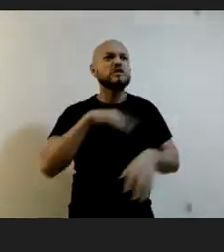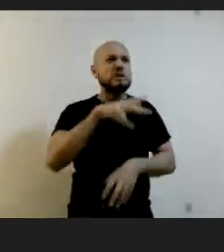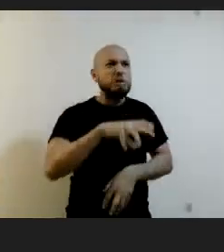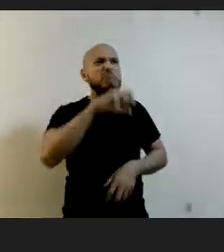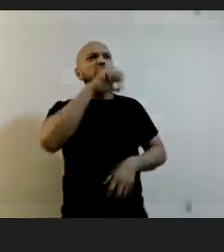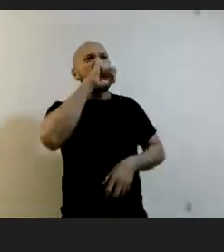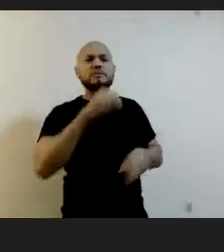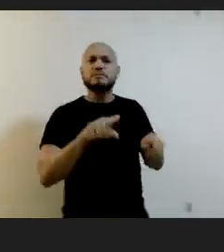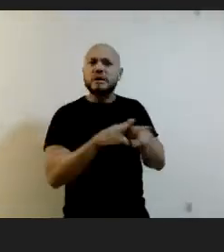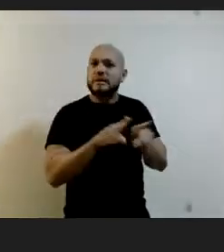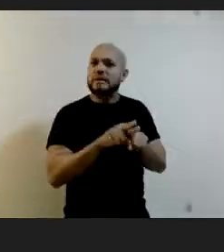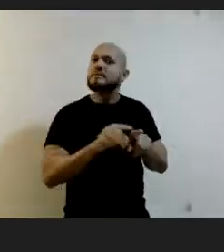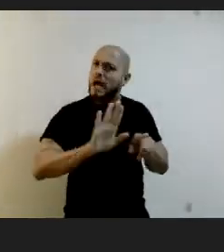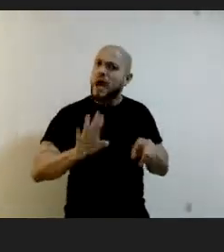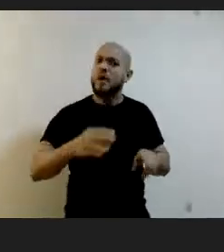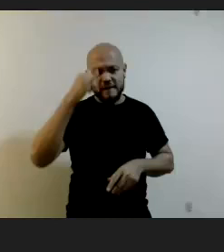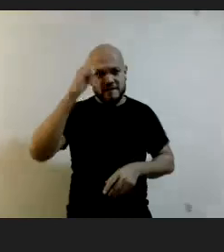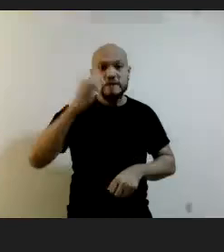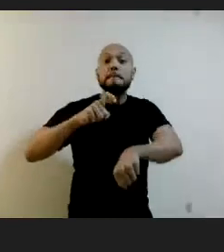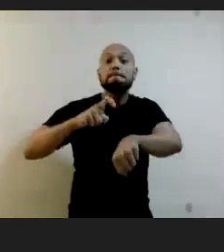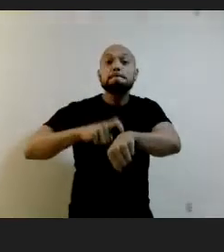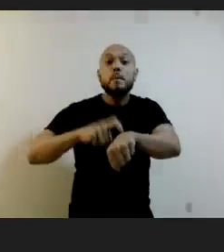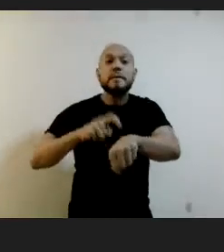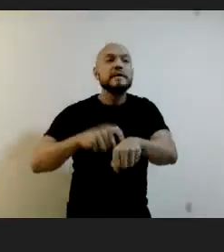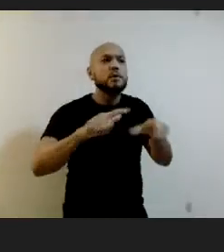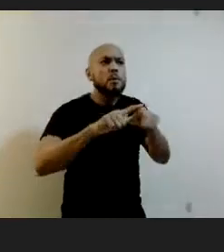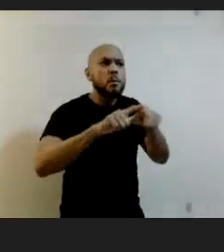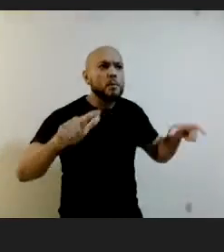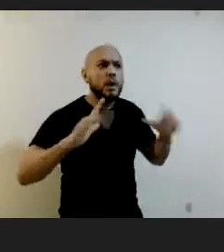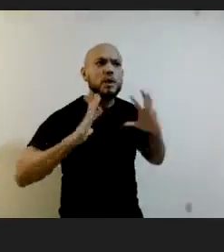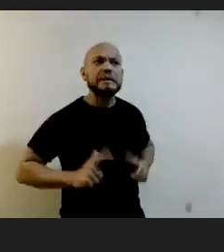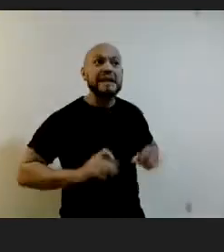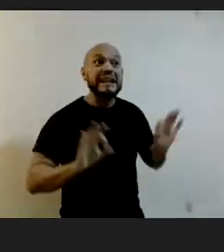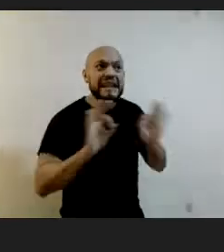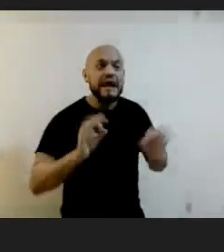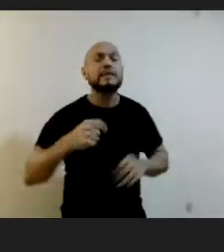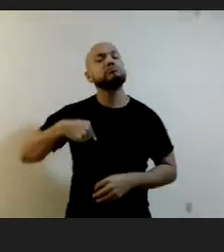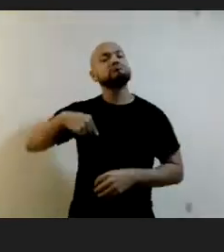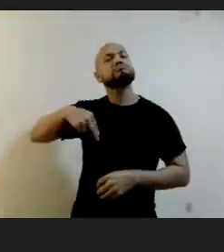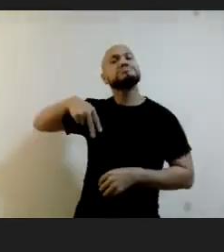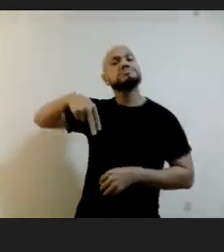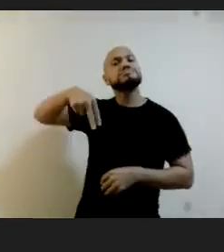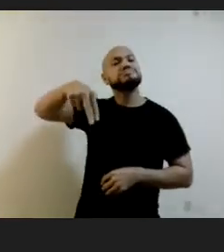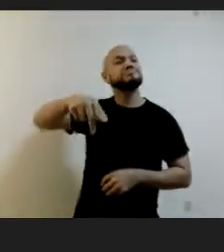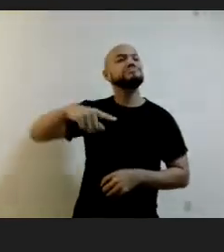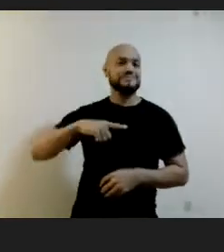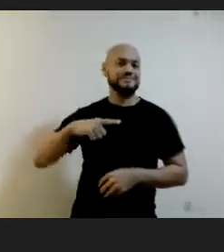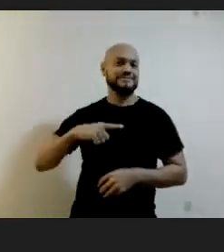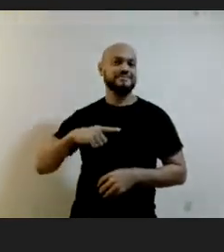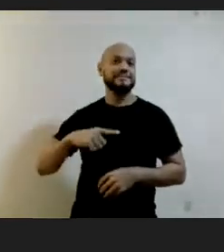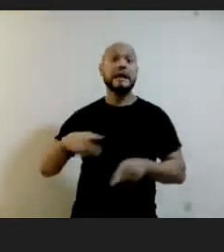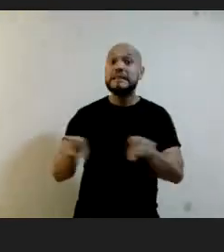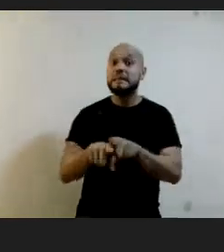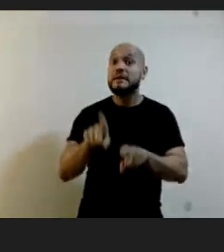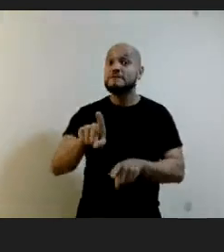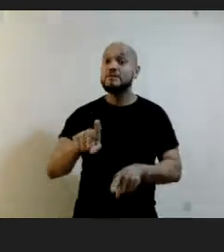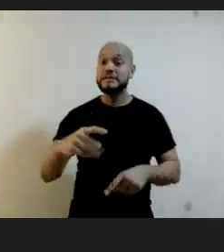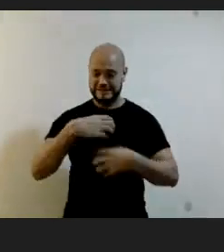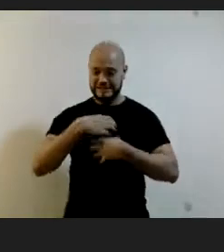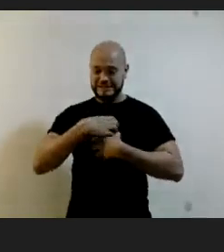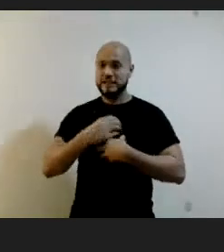não tem menos poluição, né? E falar o que sente, né? Peça ajuda,